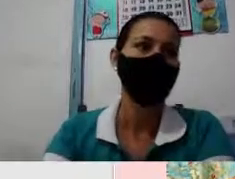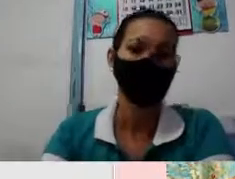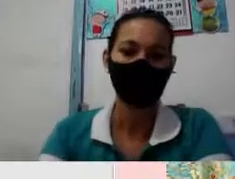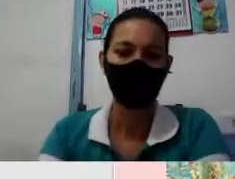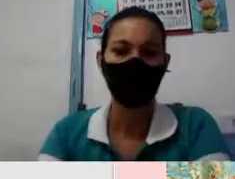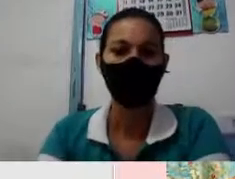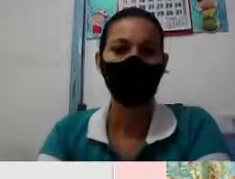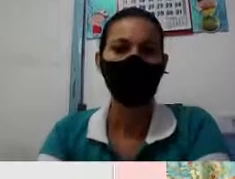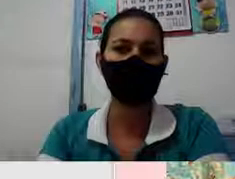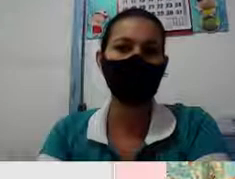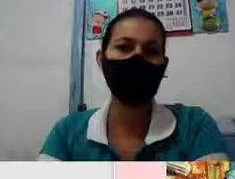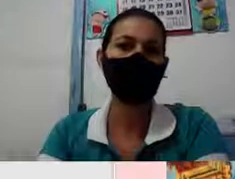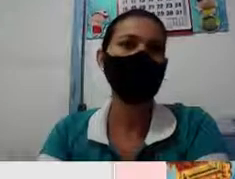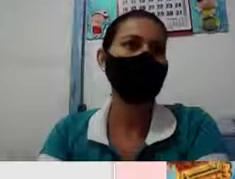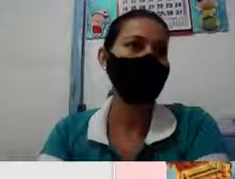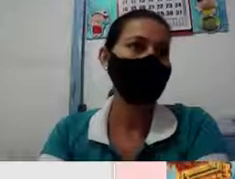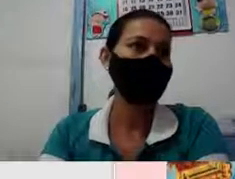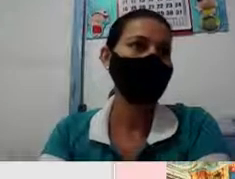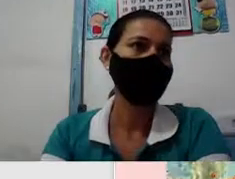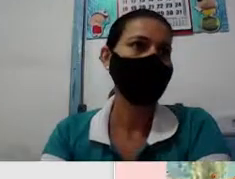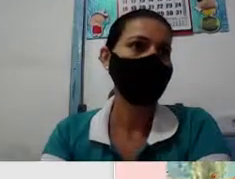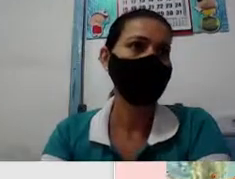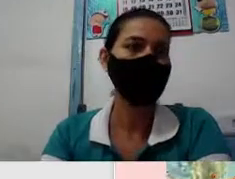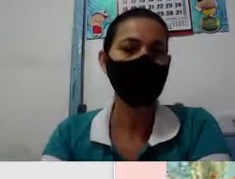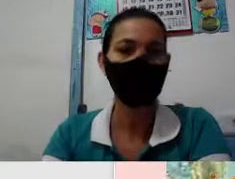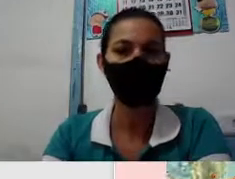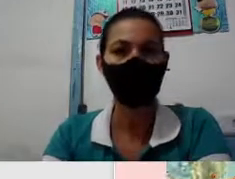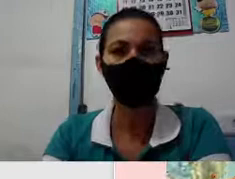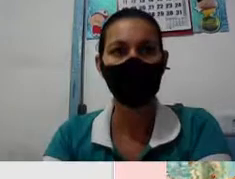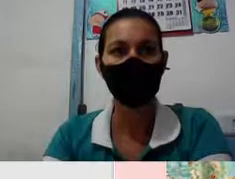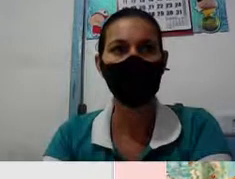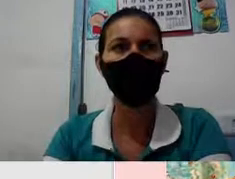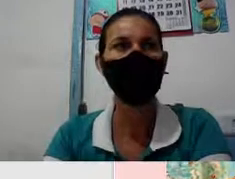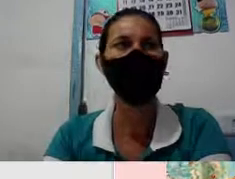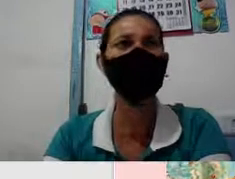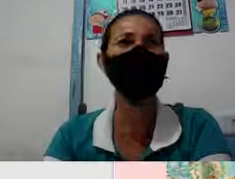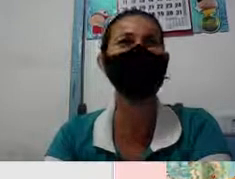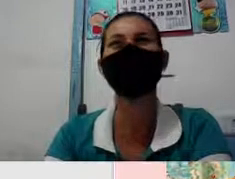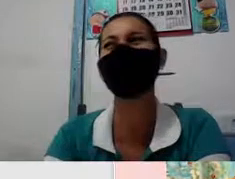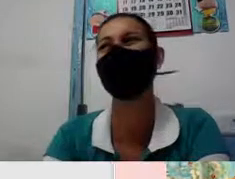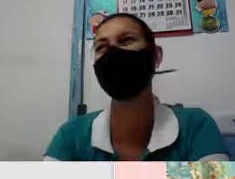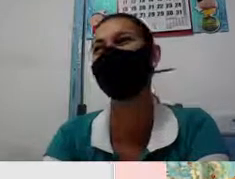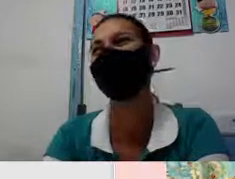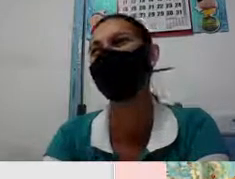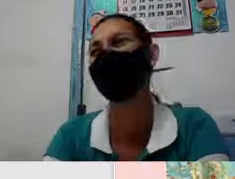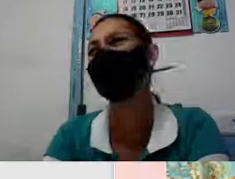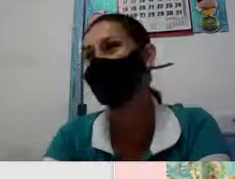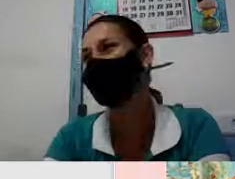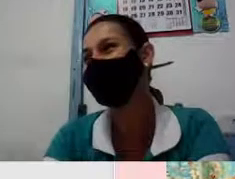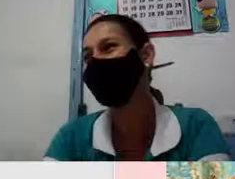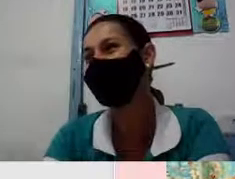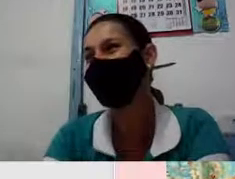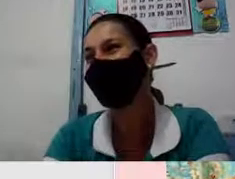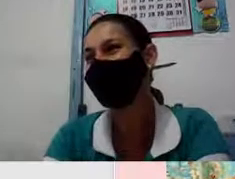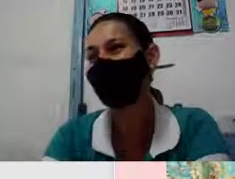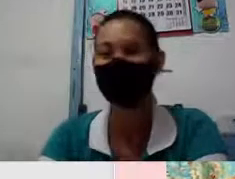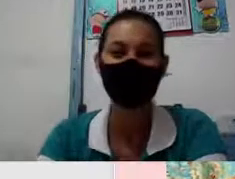me pronta. Se você quiser pegar para mim, pega ali. Ela oferece. Quem pega é o Thiago.